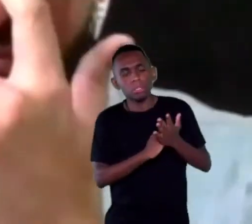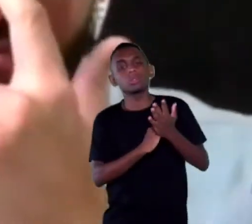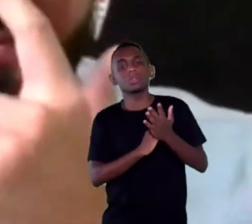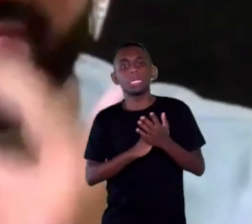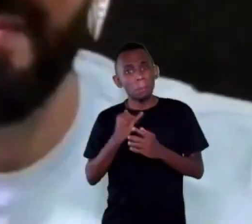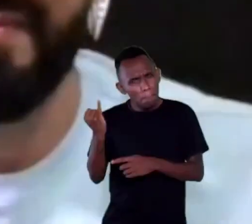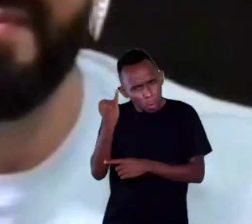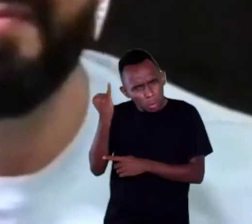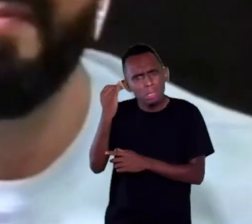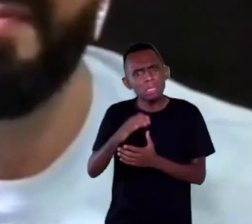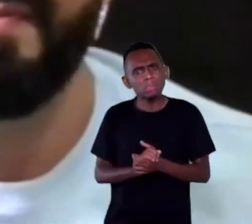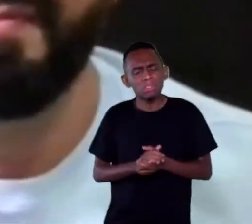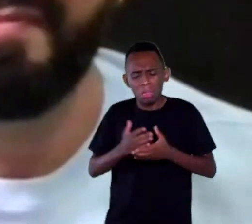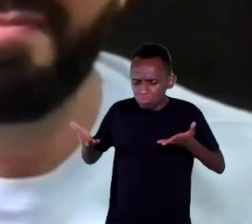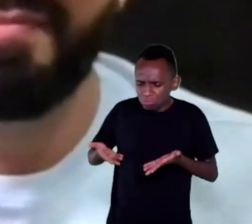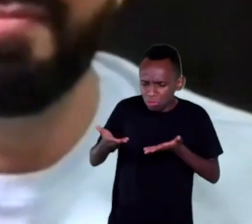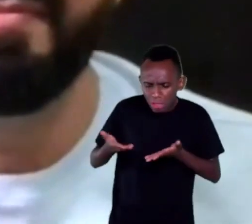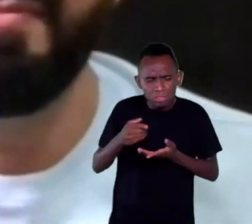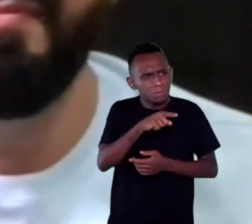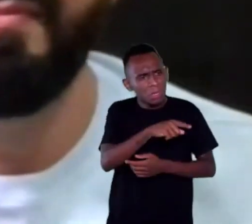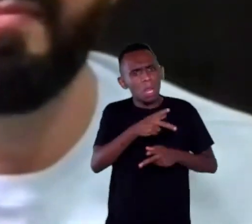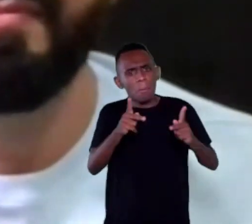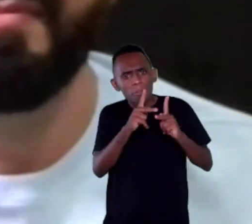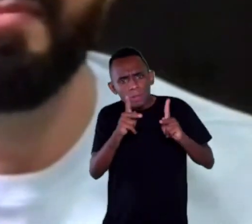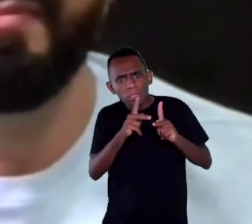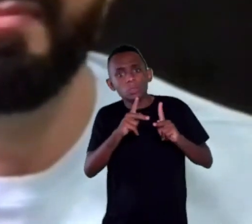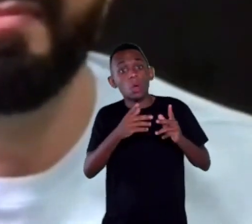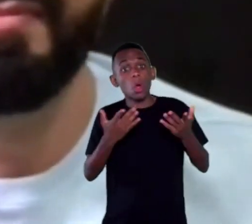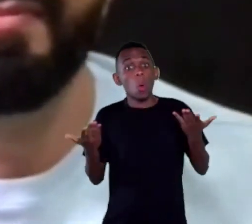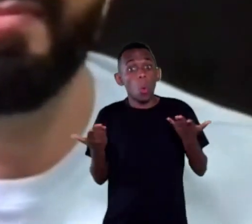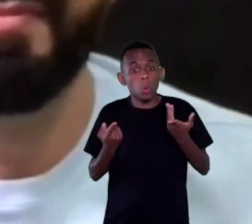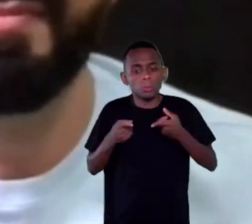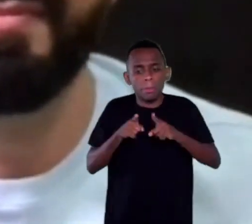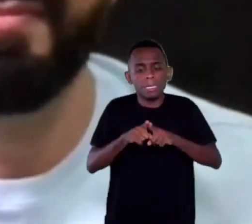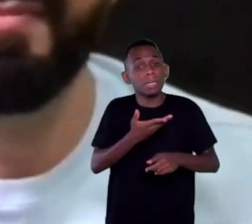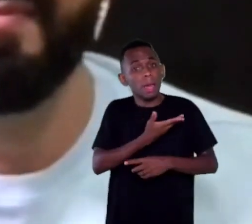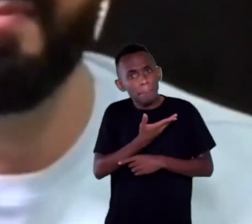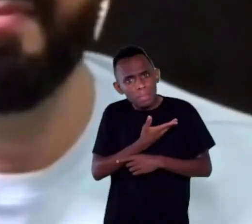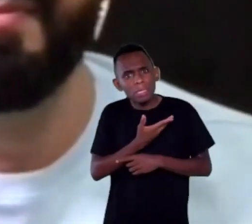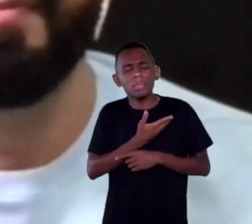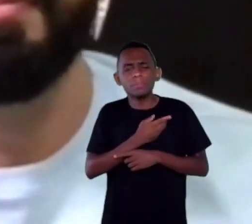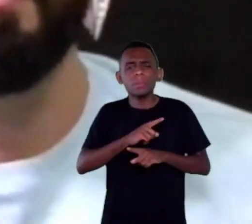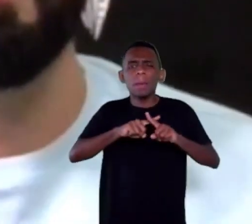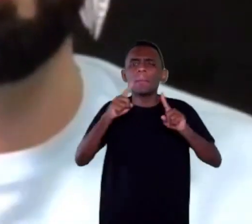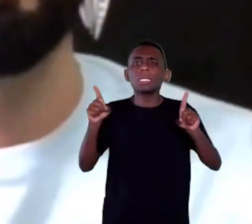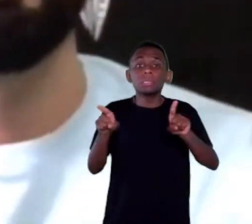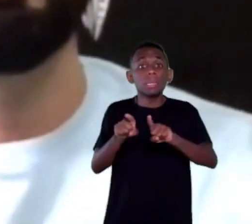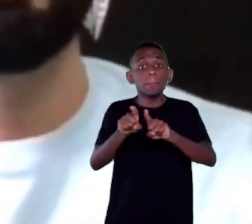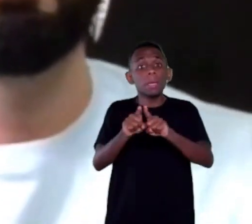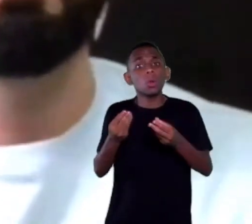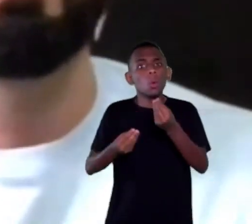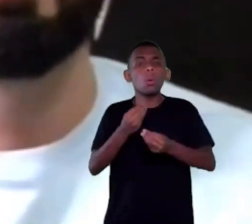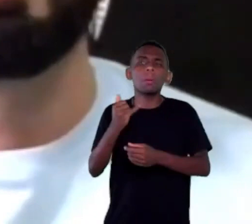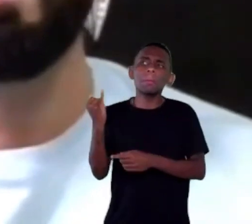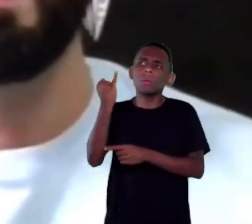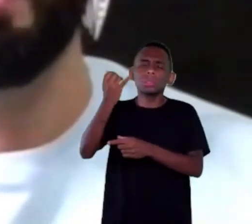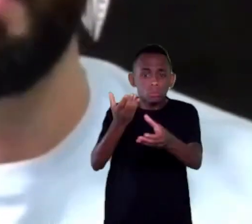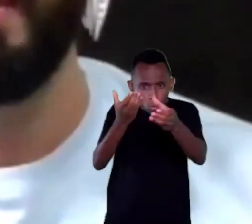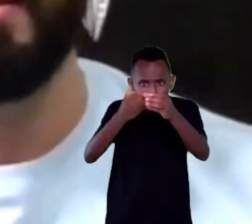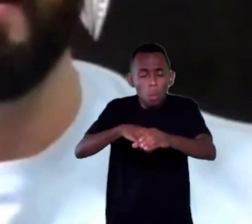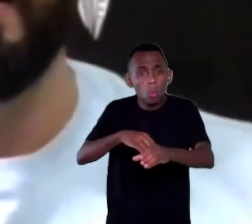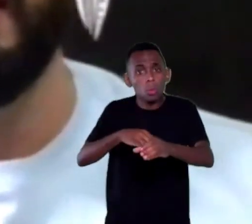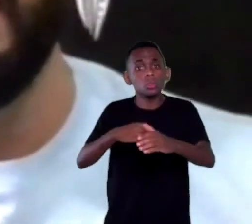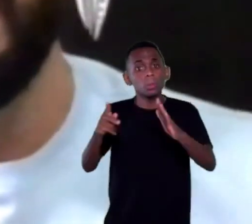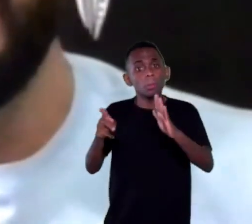tanto dela como professora, que virou sua amiga aí, e também esses concursos proporcionados por essas empresas,